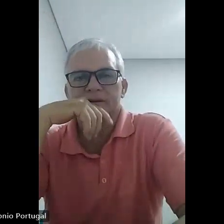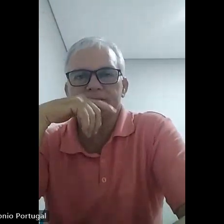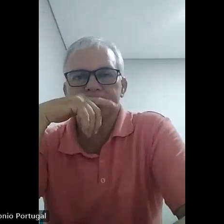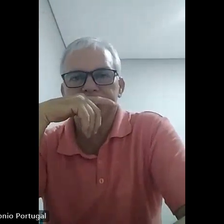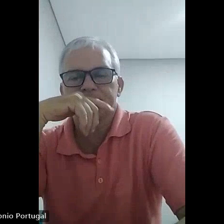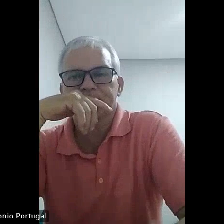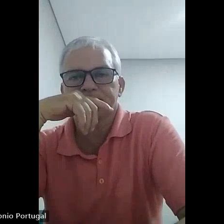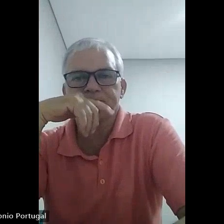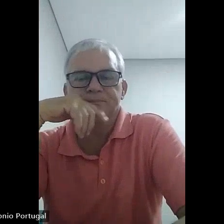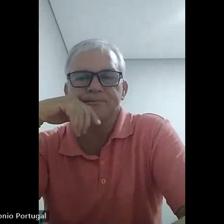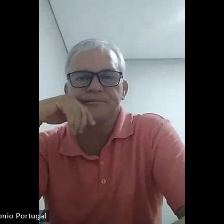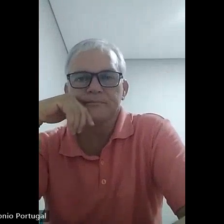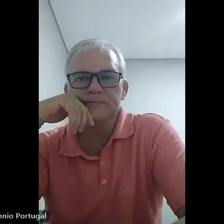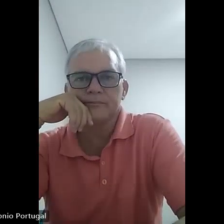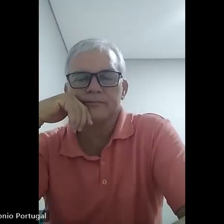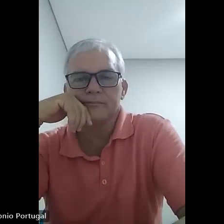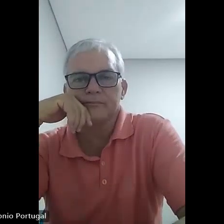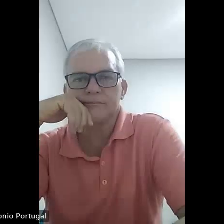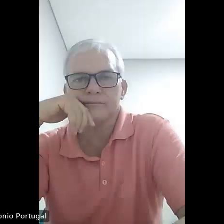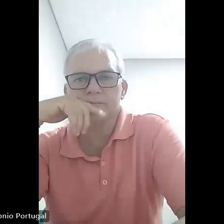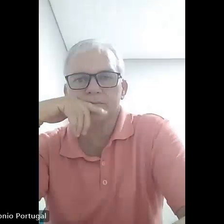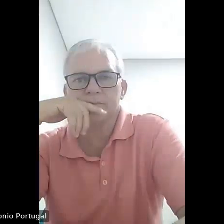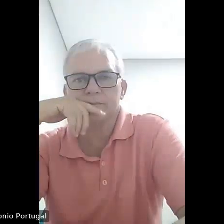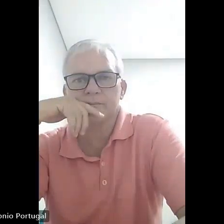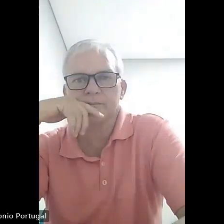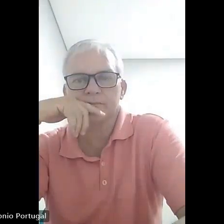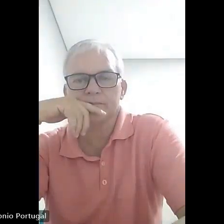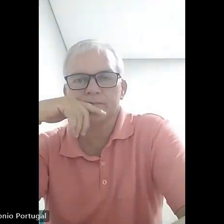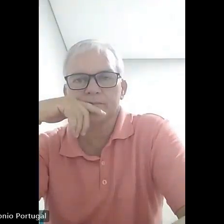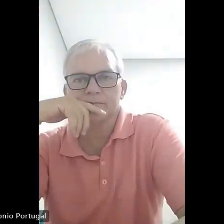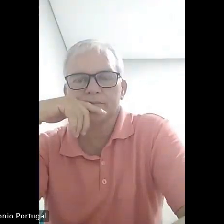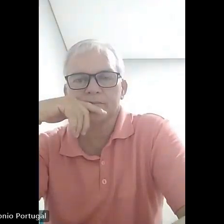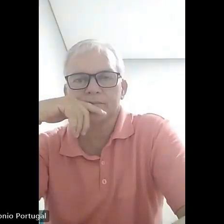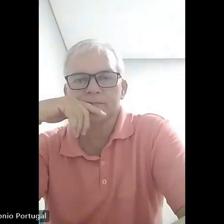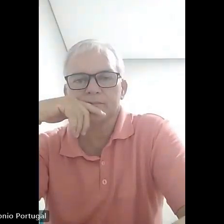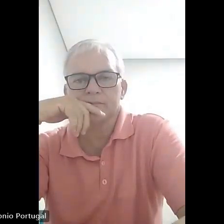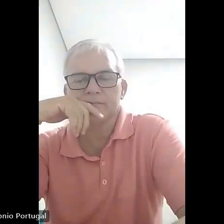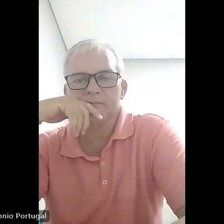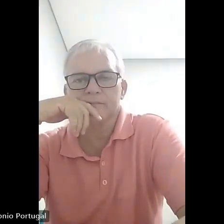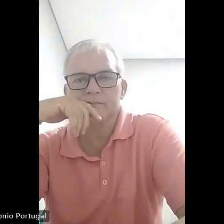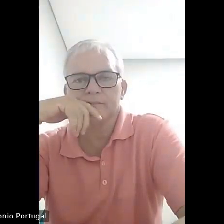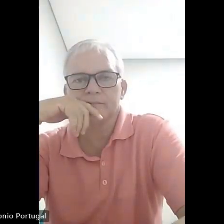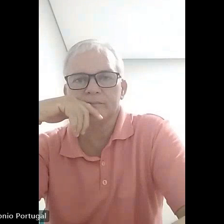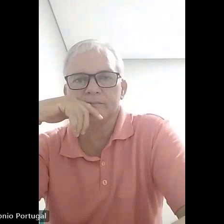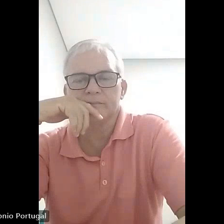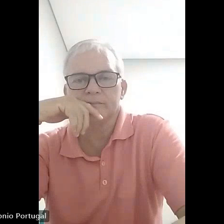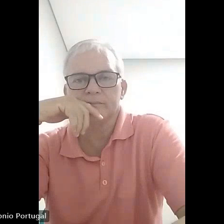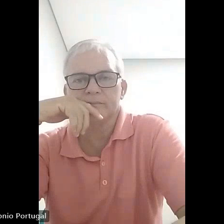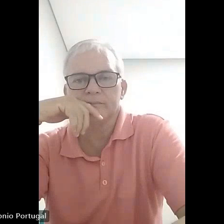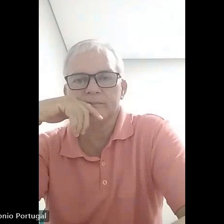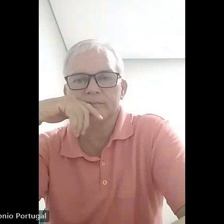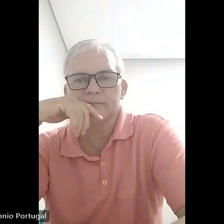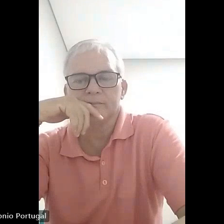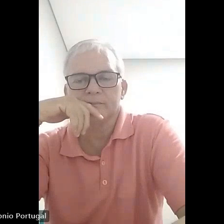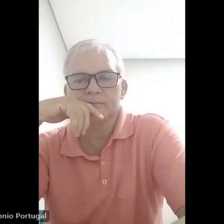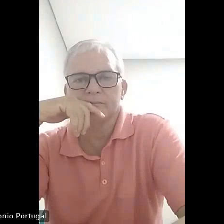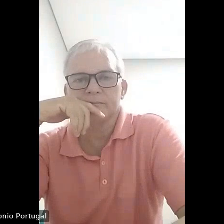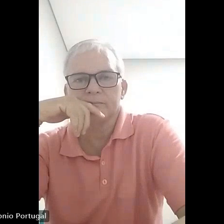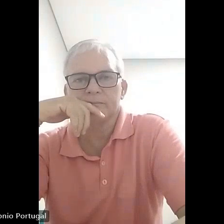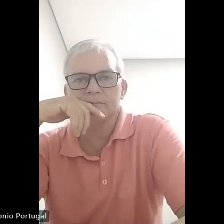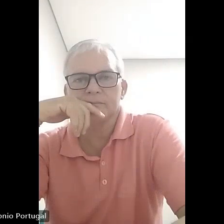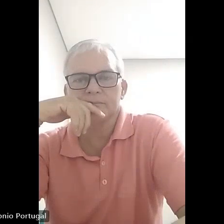da Eletrobras, né, em 85. Especialização em Planejamento e Economia pela Faculdade de Energia e Meio